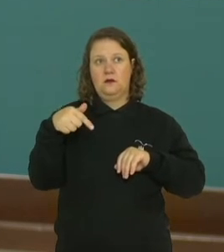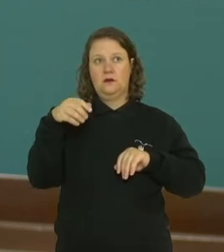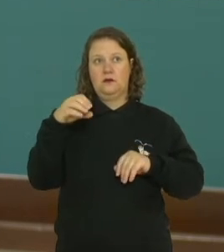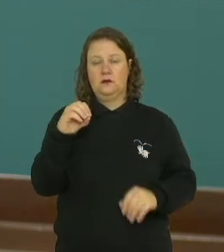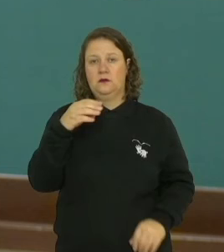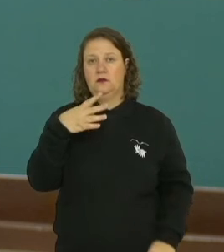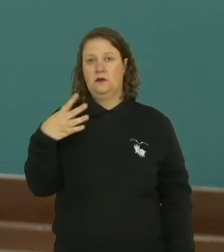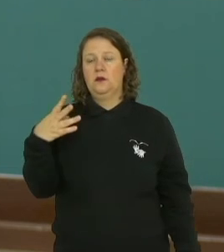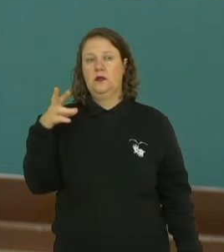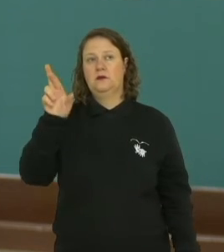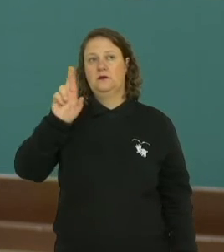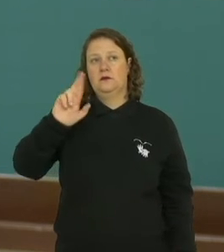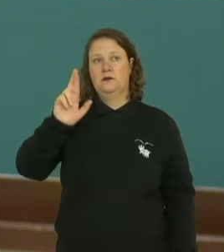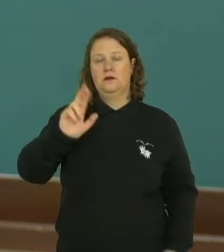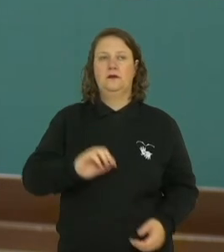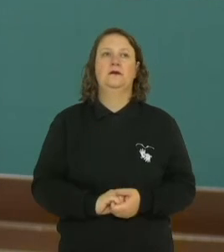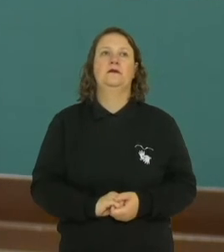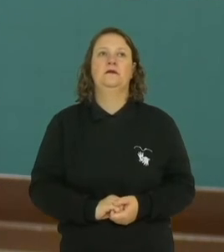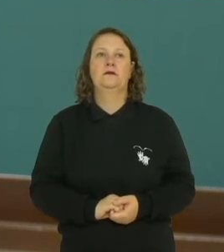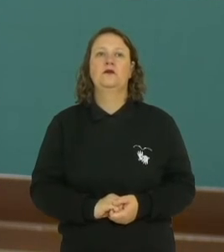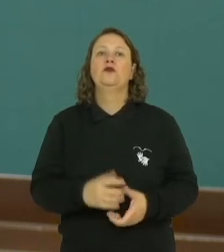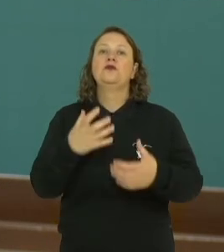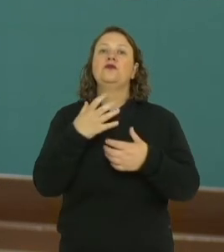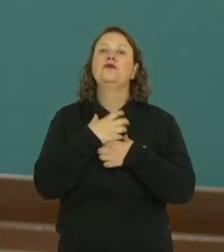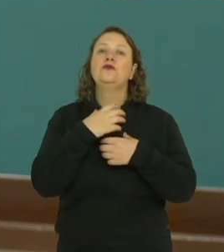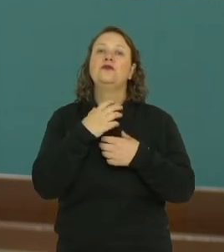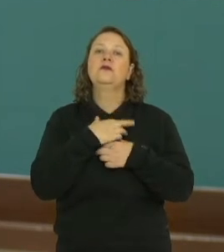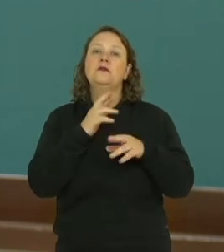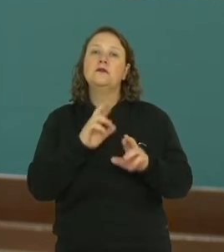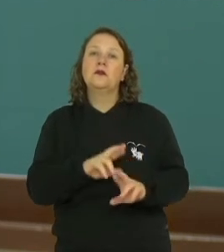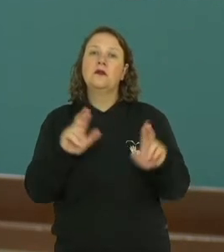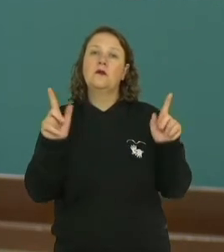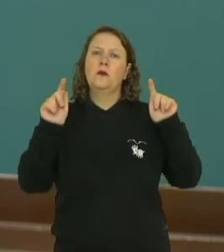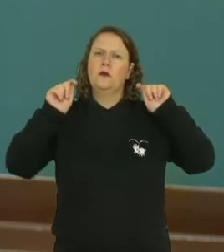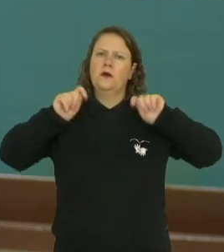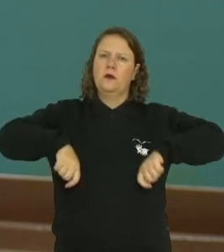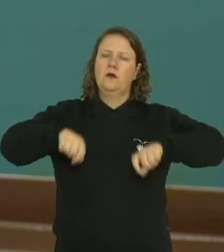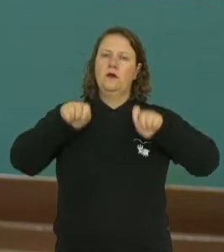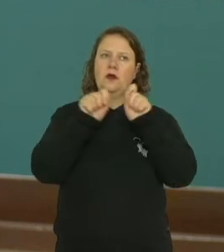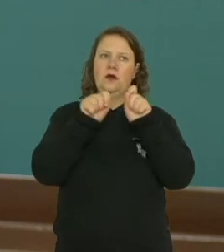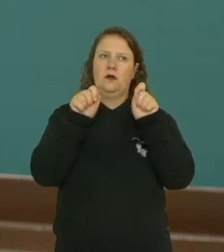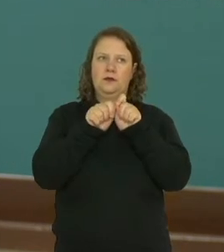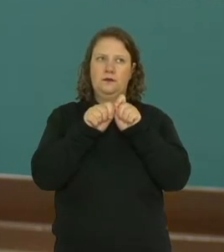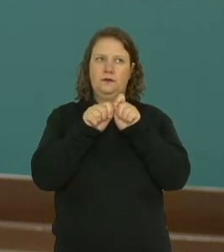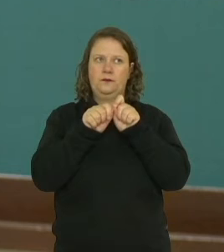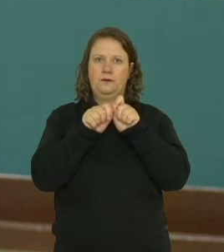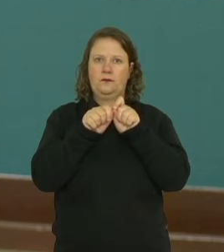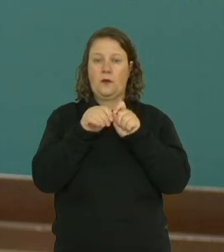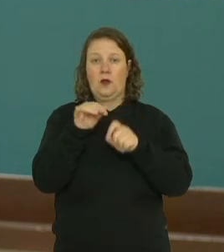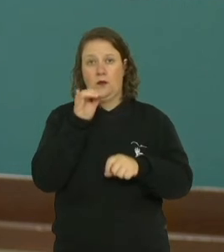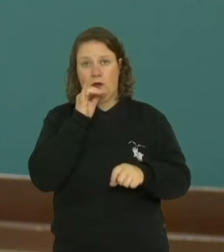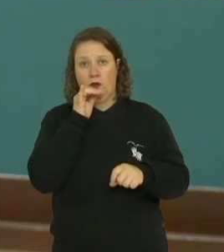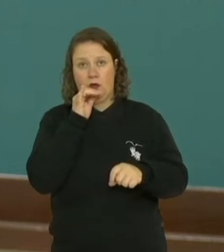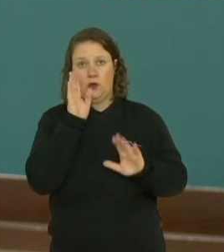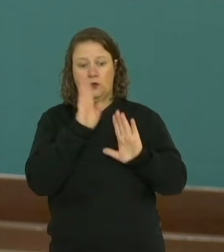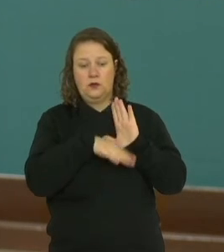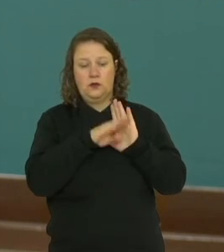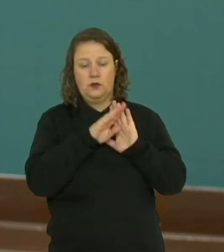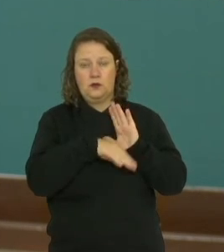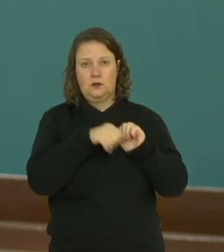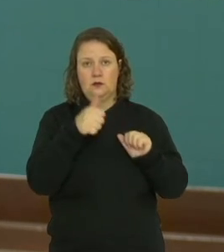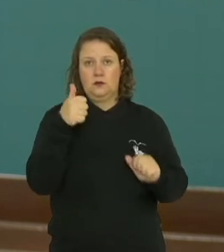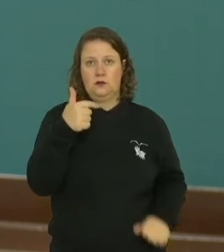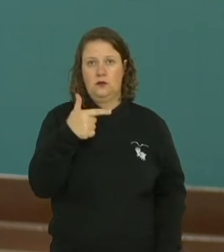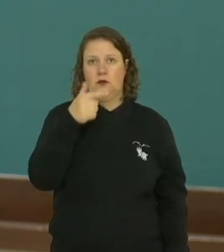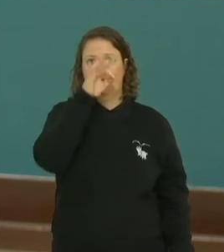foi pago. Então, vimos aqui uma outra maneira. Também você poderia ter feito assim. O meu desconto é de 12%.